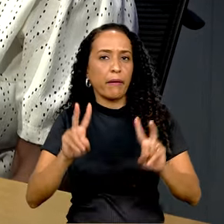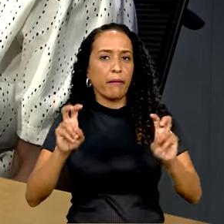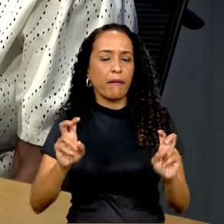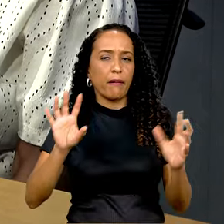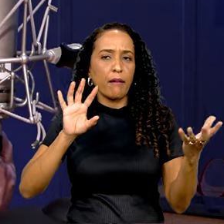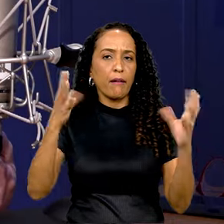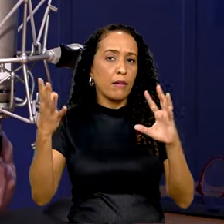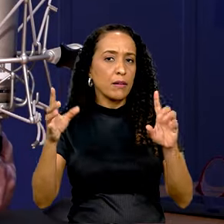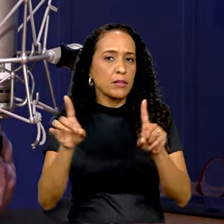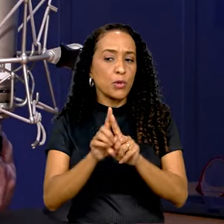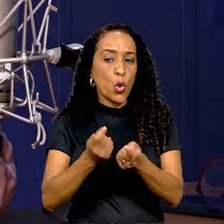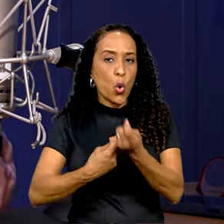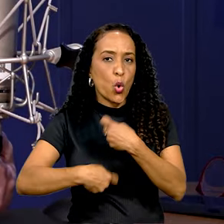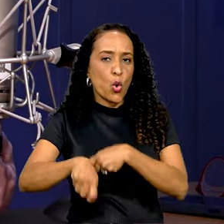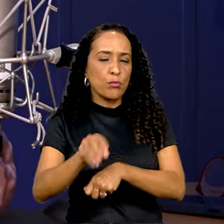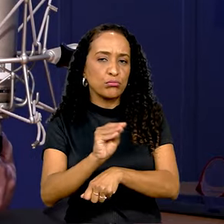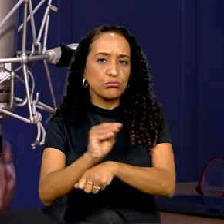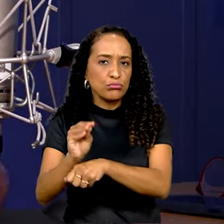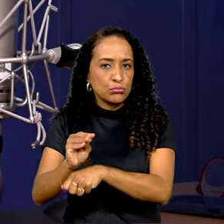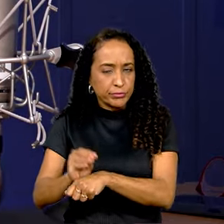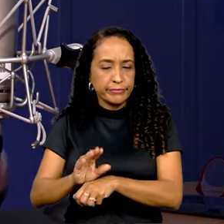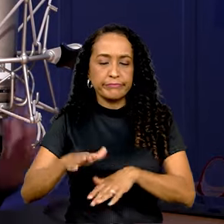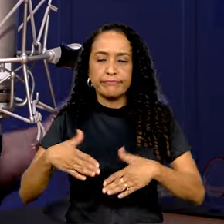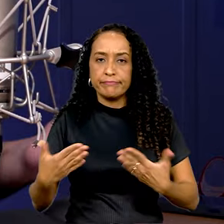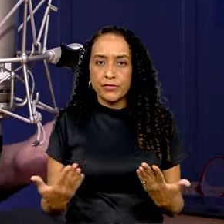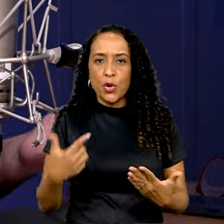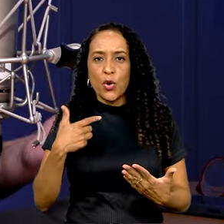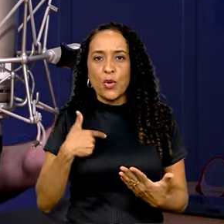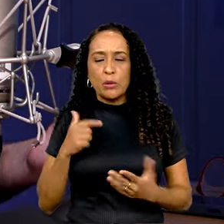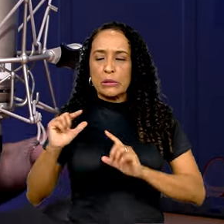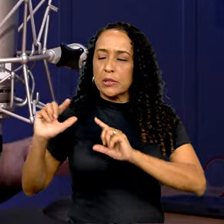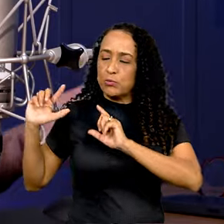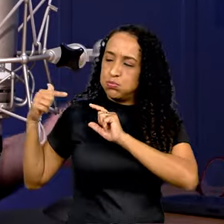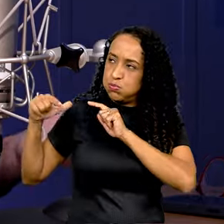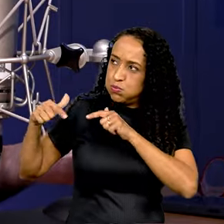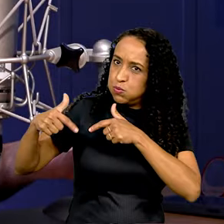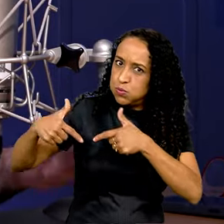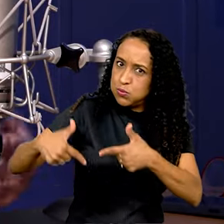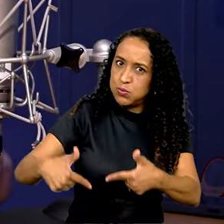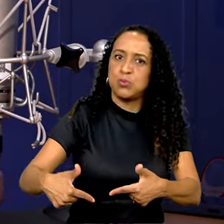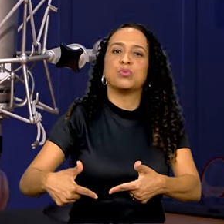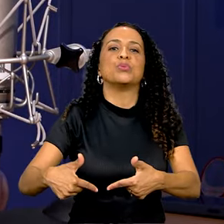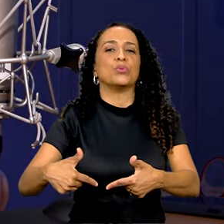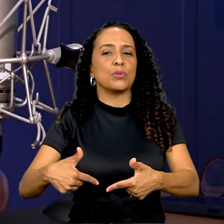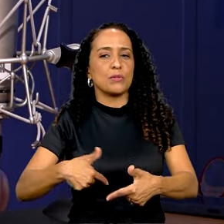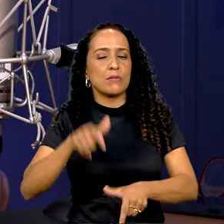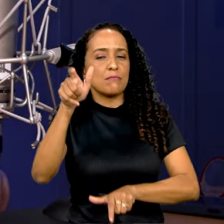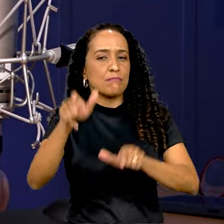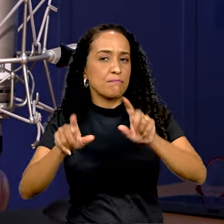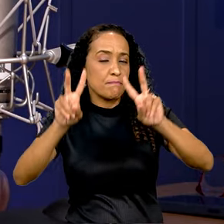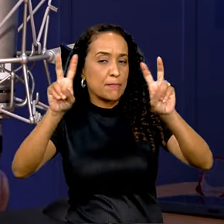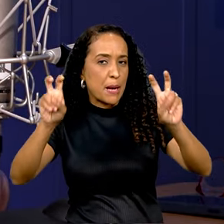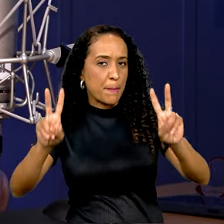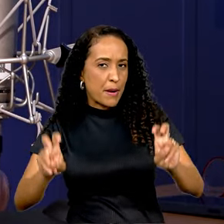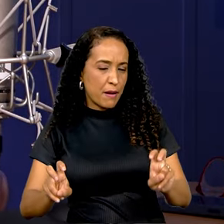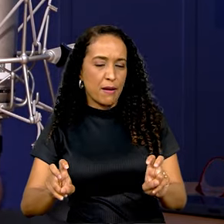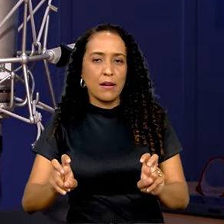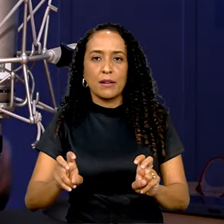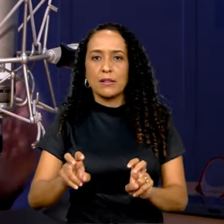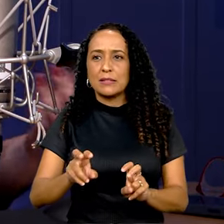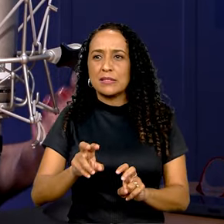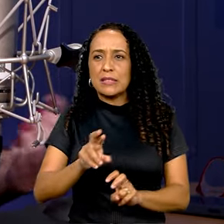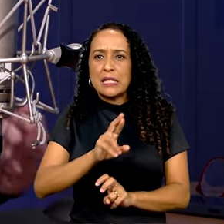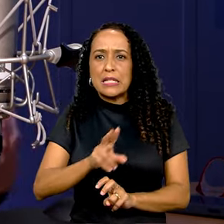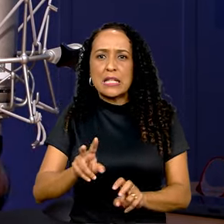clima e a questão da economia do cuidado né então eu que tô nessa jornada há muito tempo Acho que essas questões da